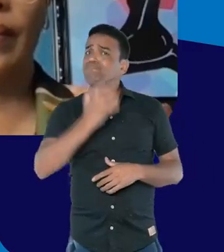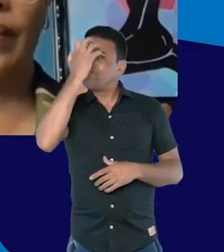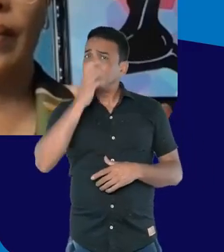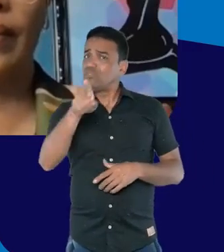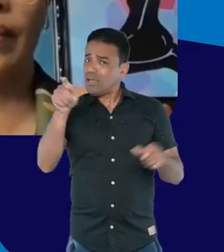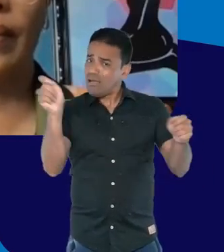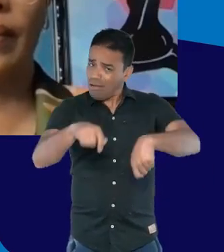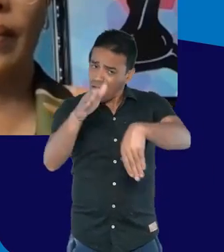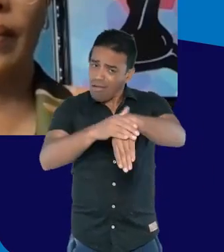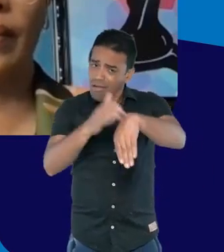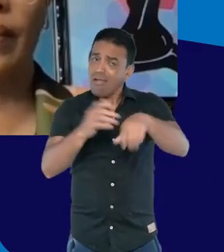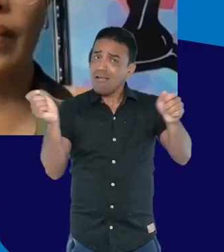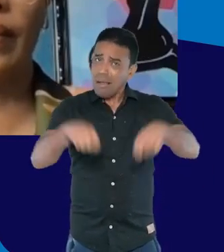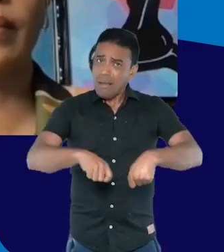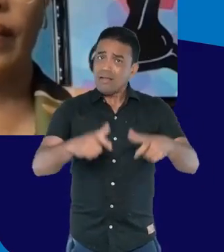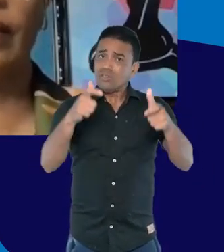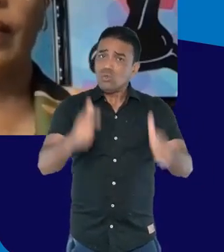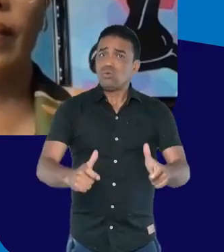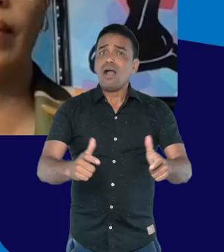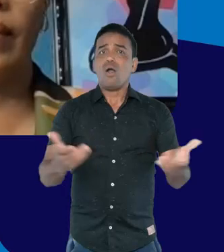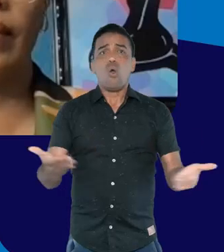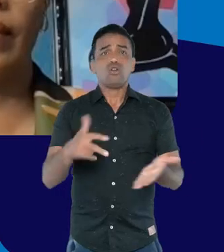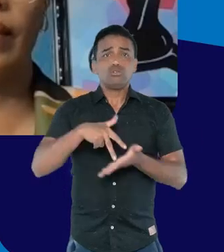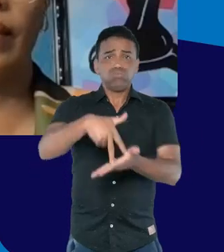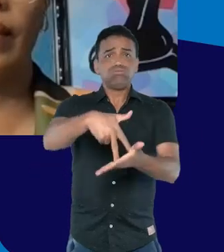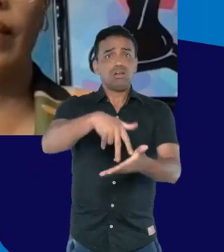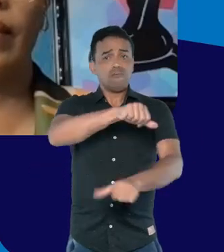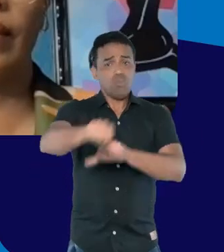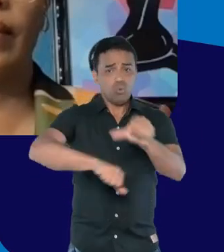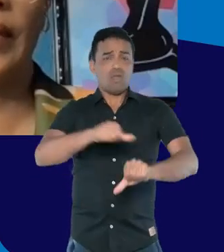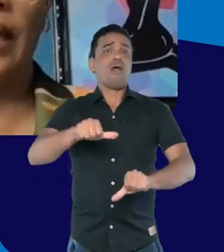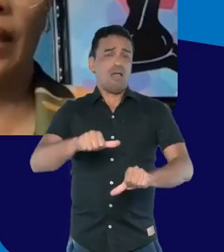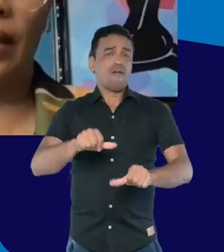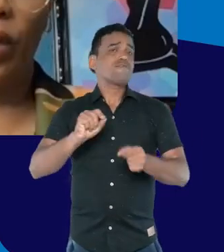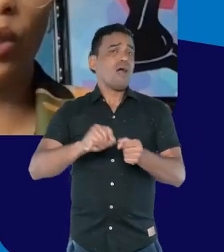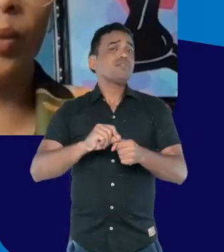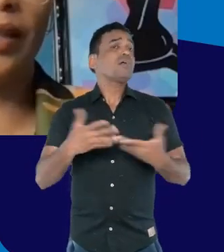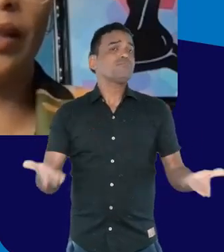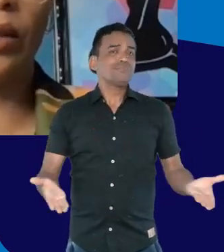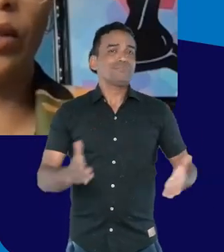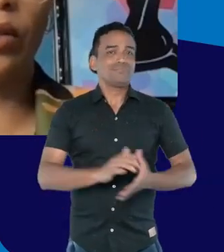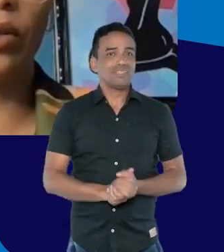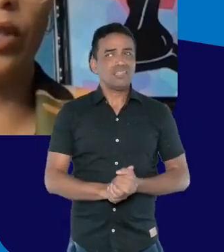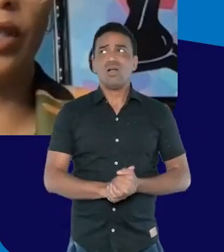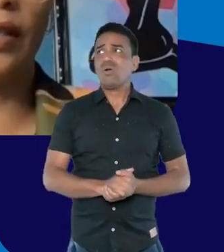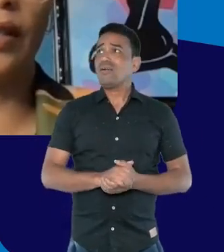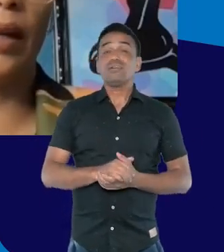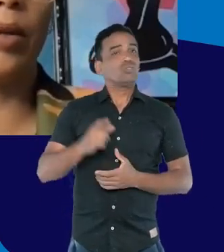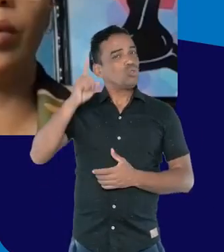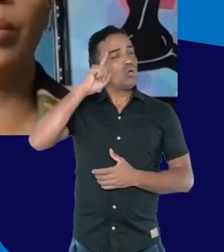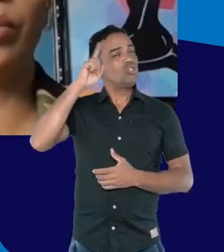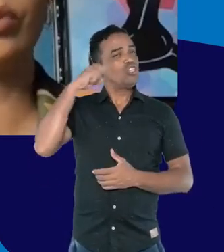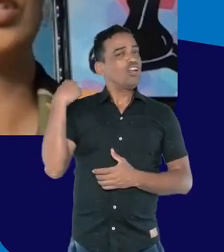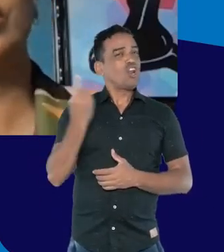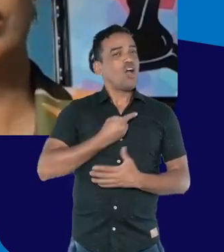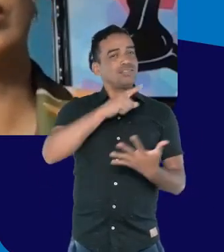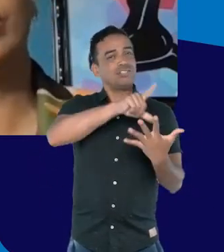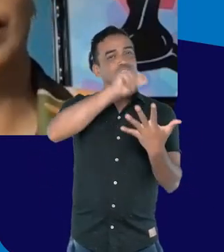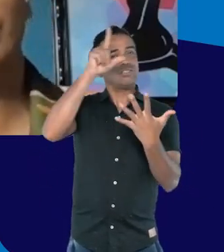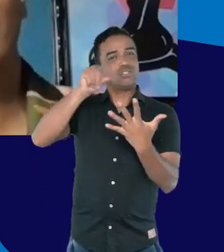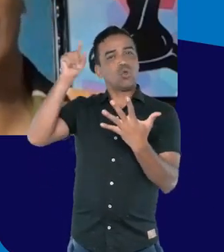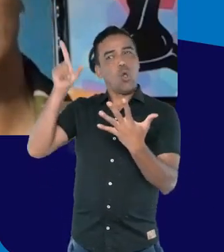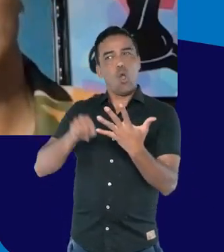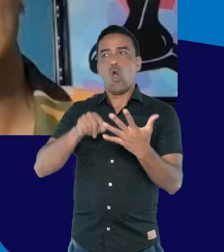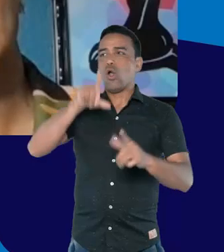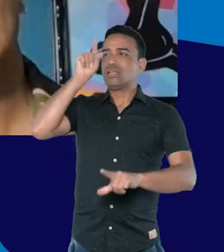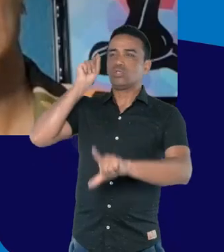você é capaz, no lugar onde você está hoje, de transformar, né? A gente toma decisões todos os dias, né, Gabriel? O tempo todo a gente está